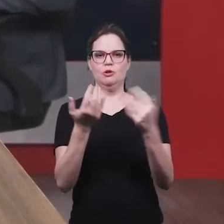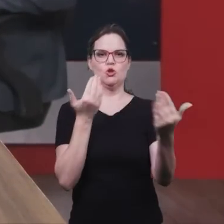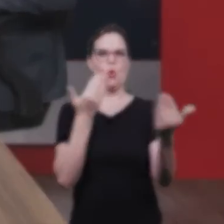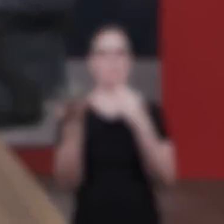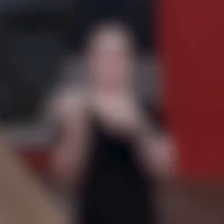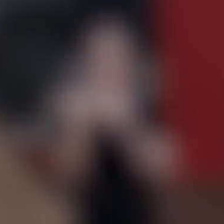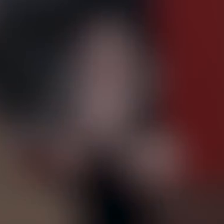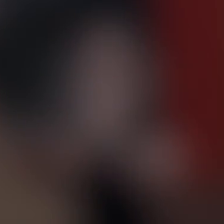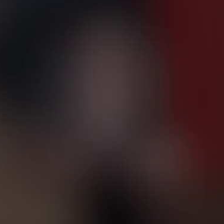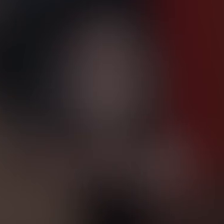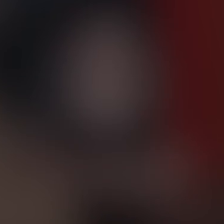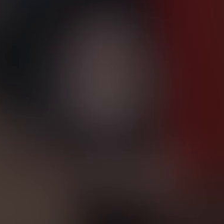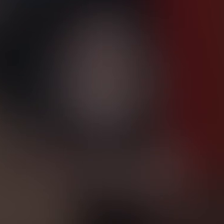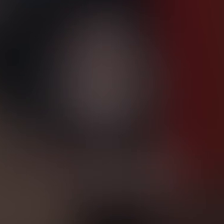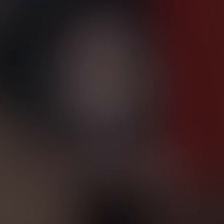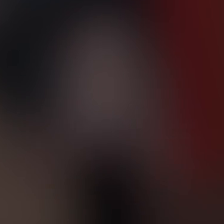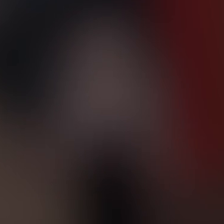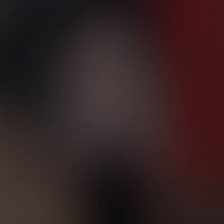isso.